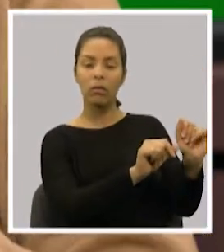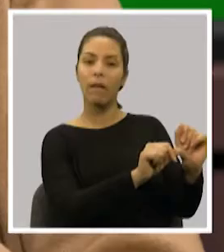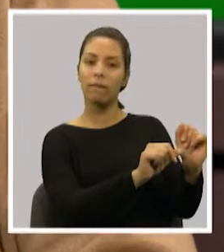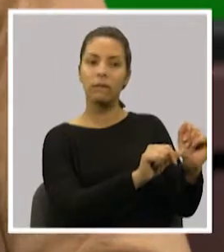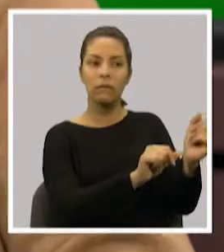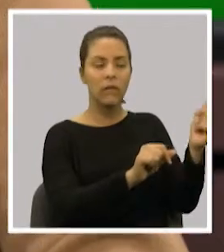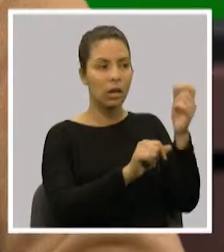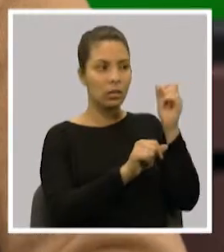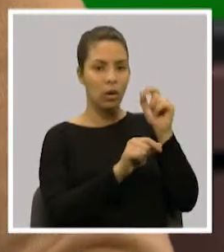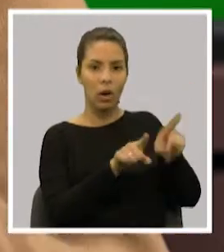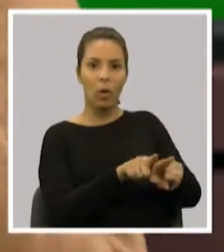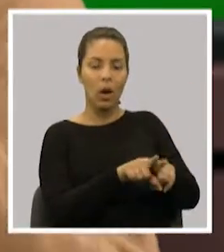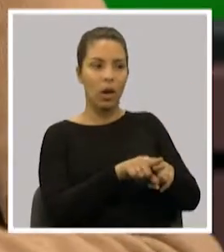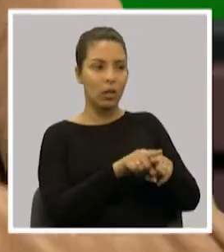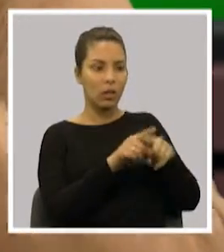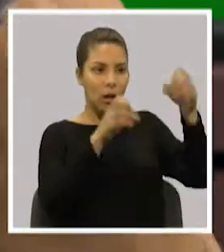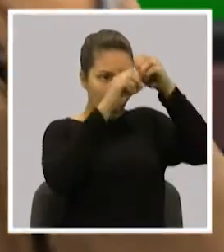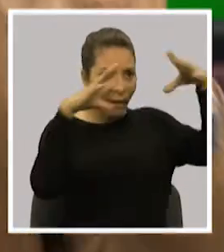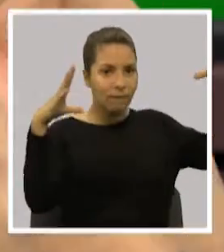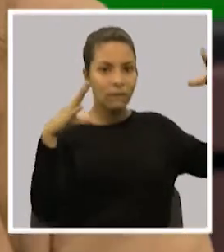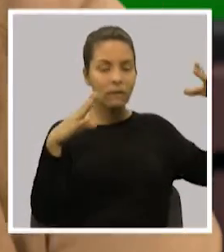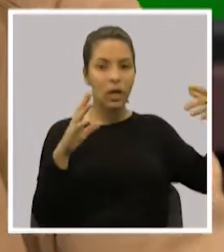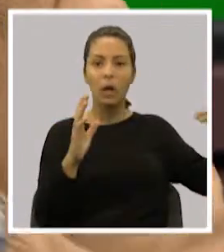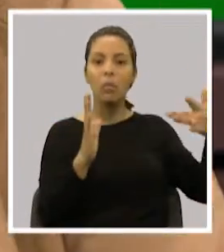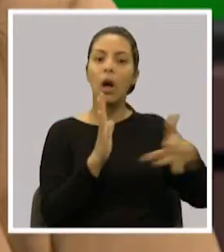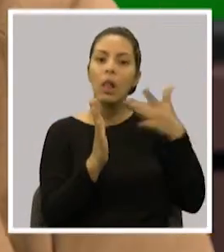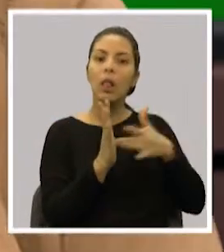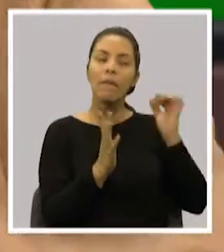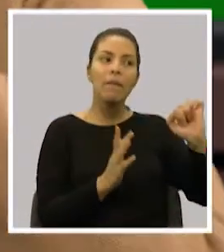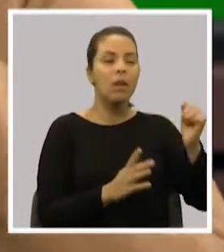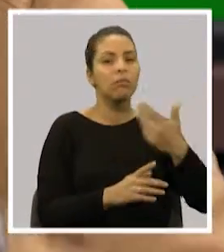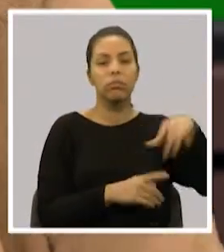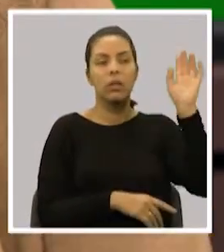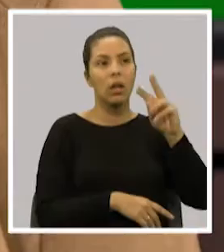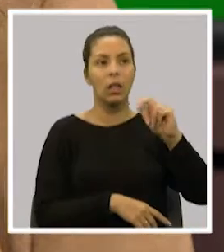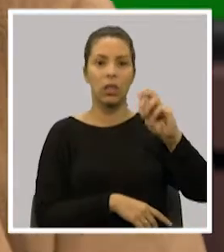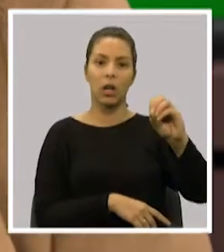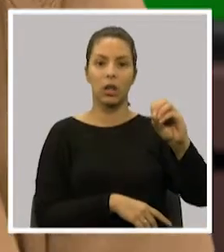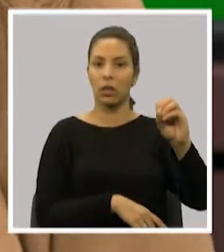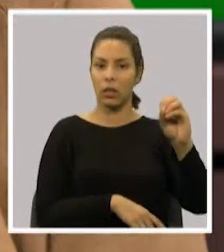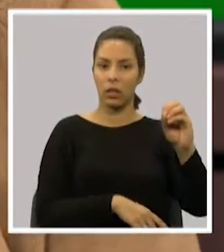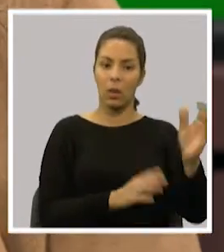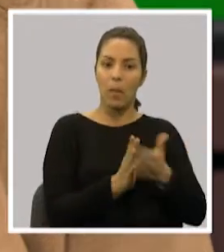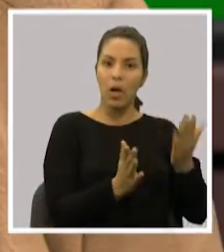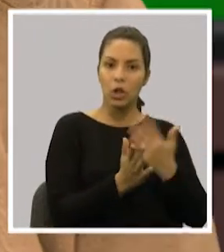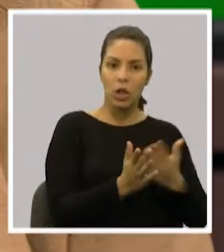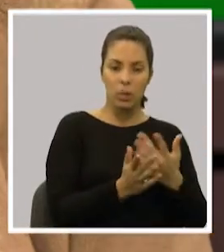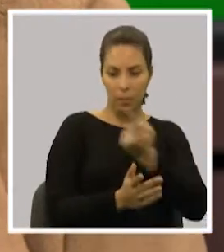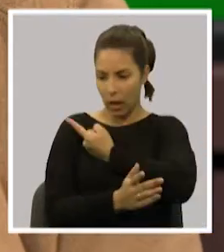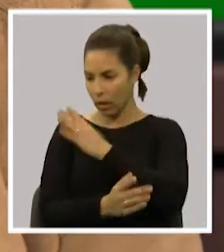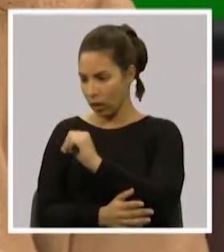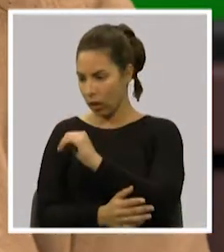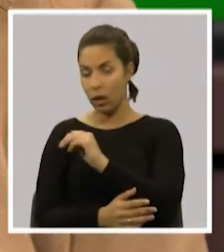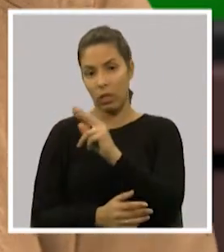tão fascinante quanto difícil. Sei lá, por exemplo, sai uma encíclica do Papa que tem 30 páginas ou mais e eu tenho 50 segundos para falar